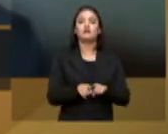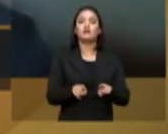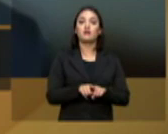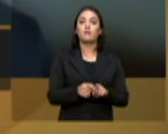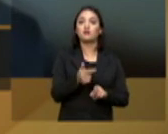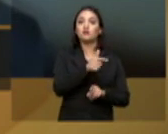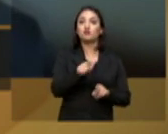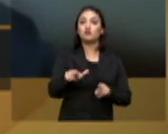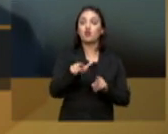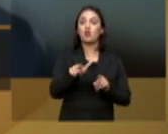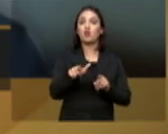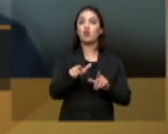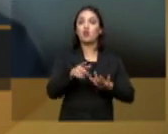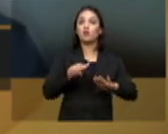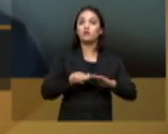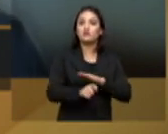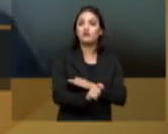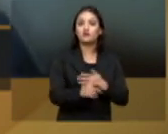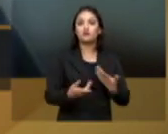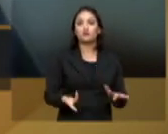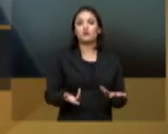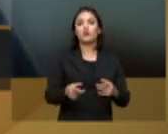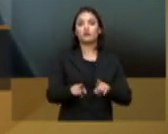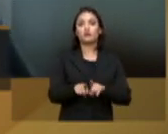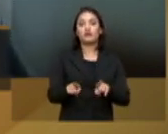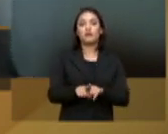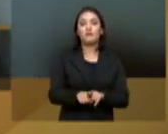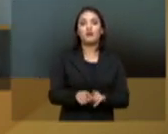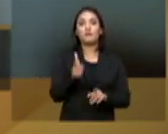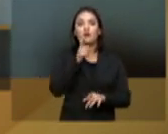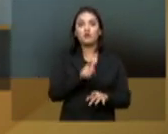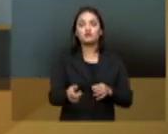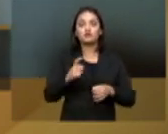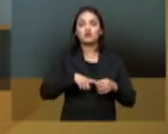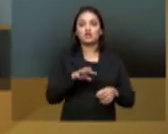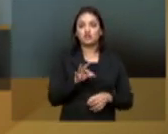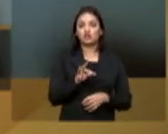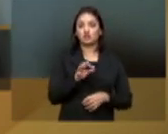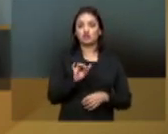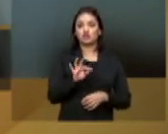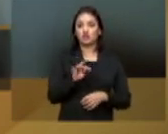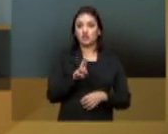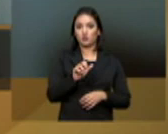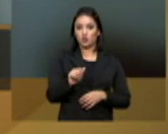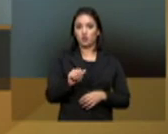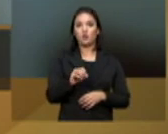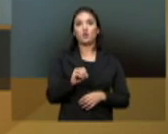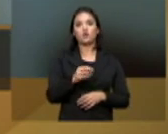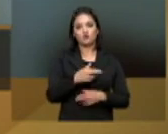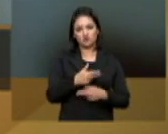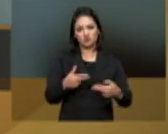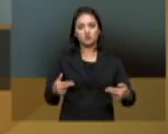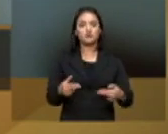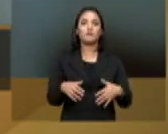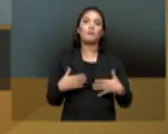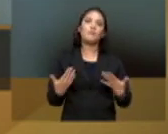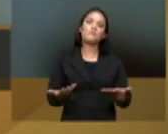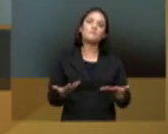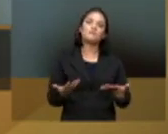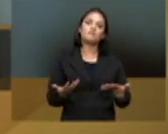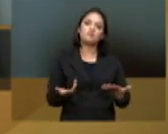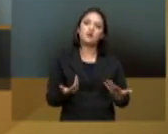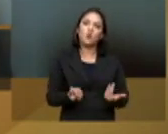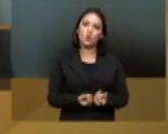outros investimentos temporários, o prêmio de resgate de títulos e debêntures. Essas receitas ficam costumeiramente